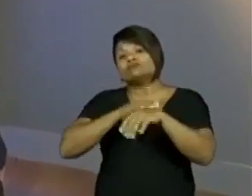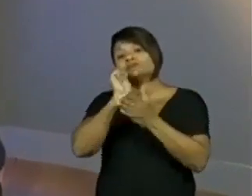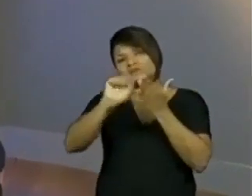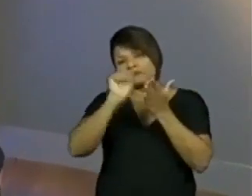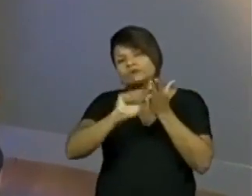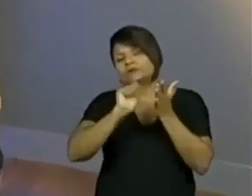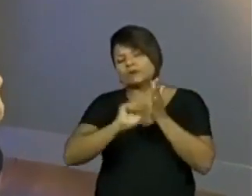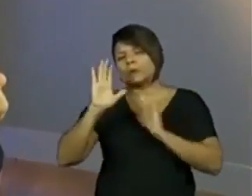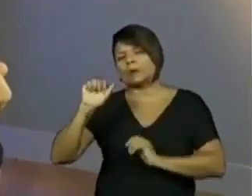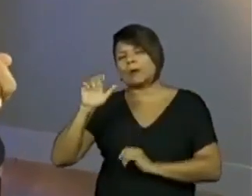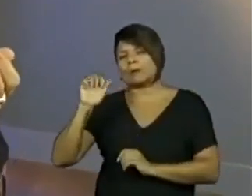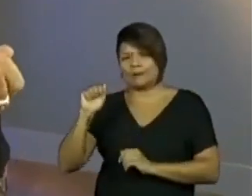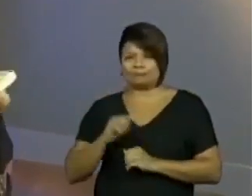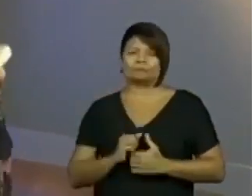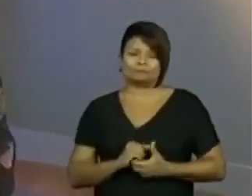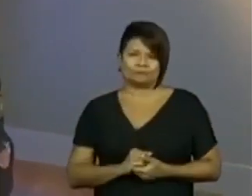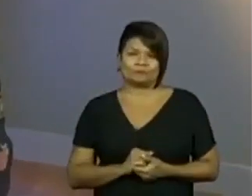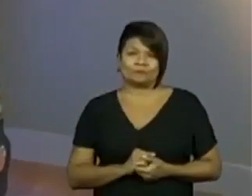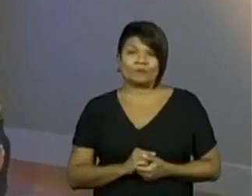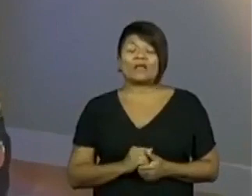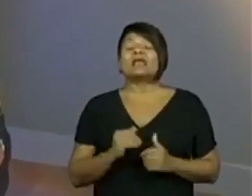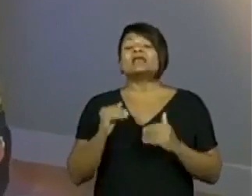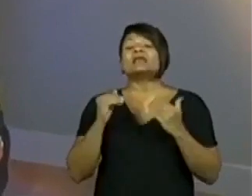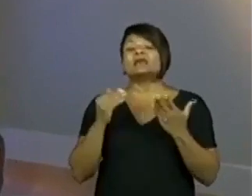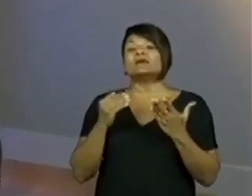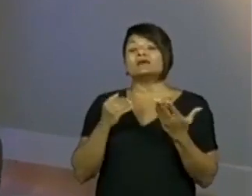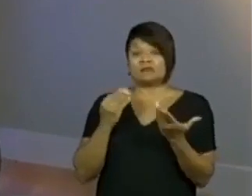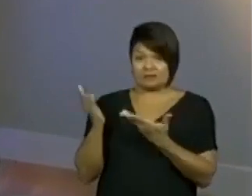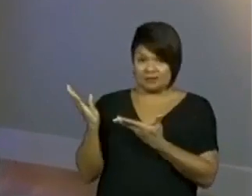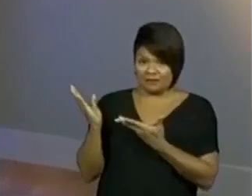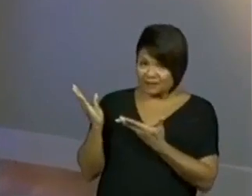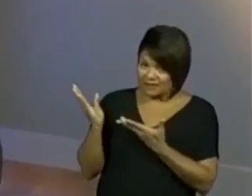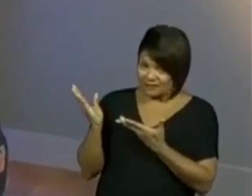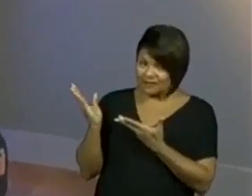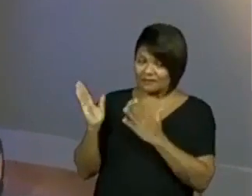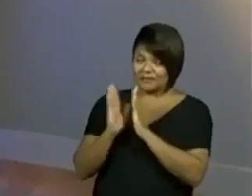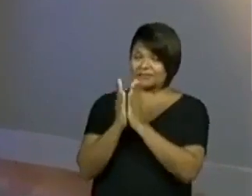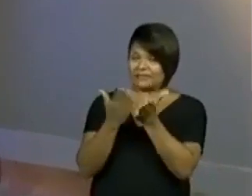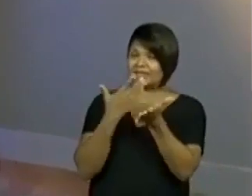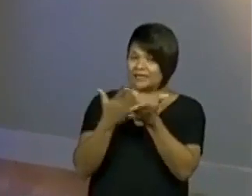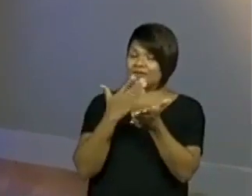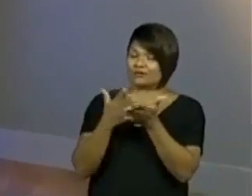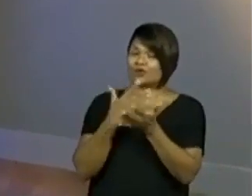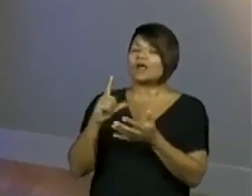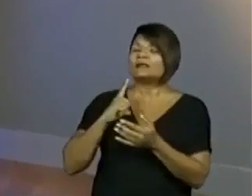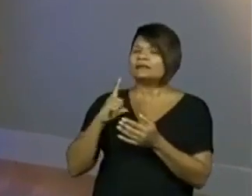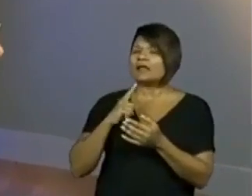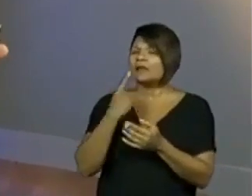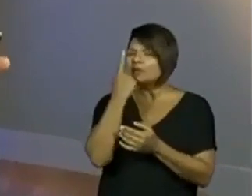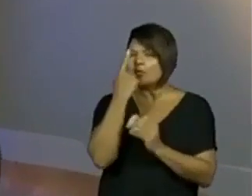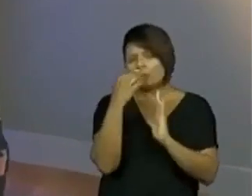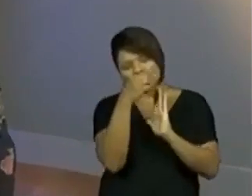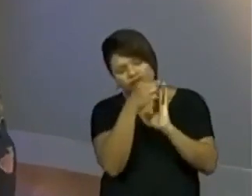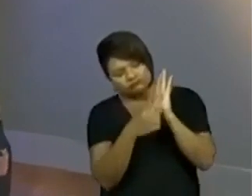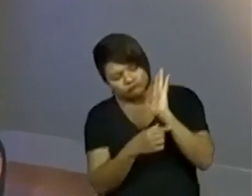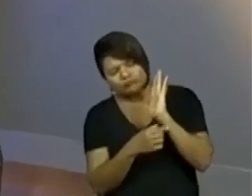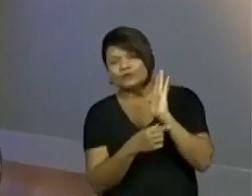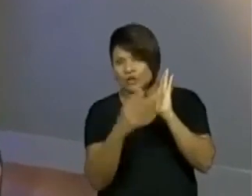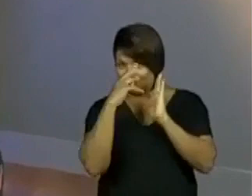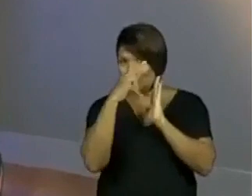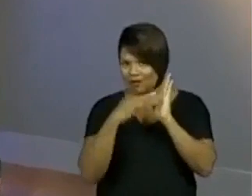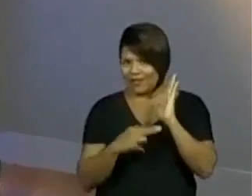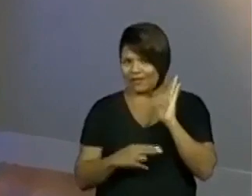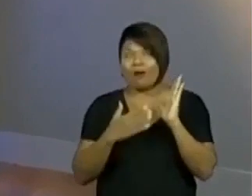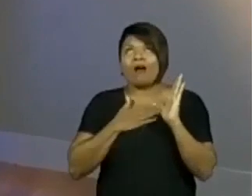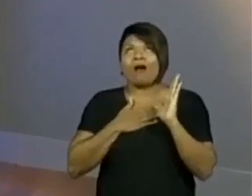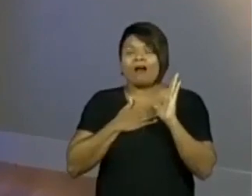Cacaverá, né? E nesse livro tem uma passagem que eu gosto muito. Eu vou ler para